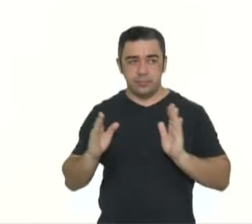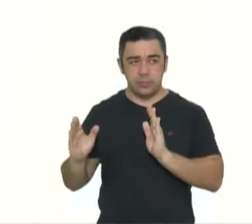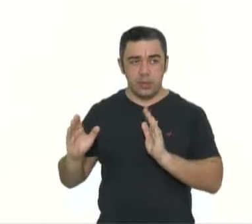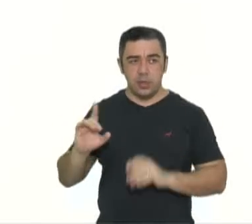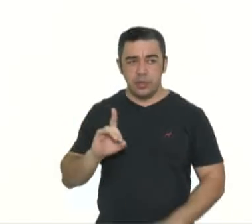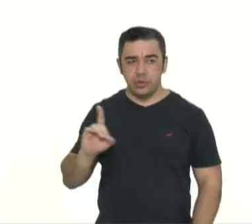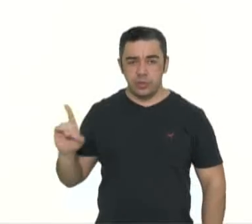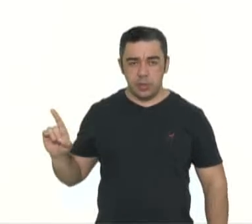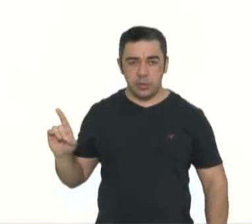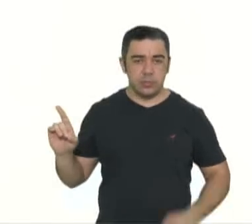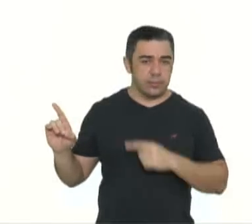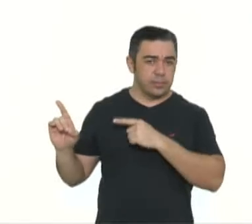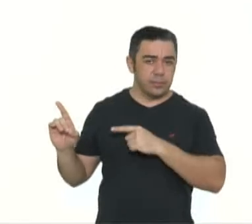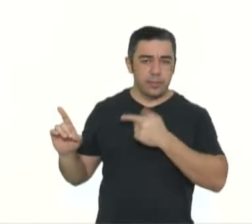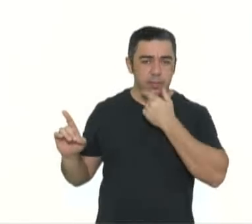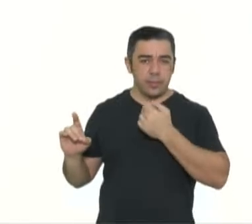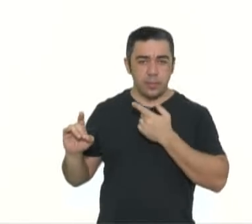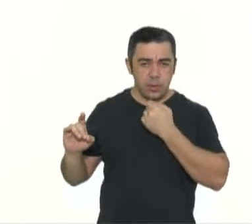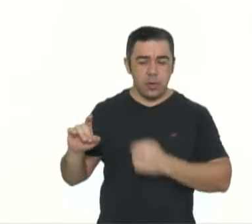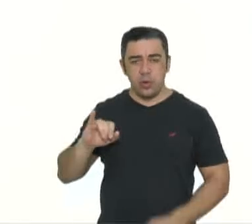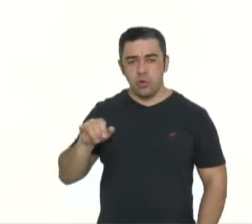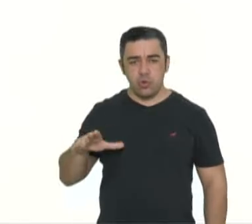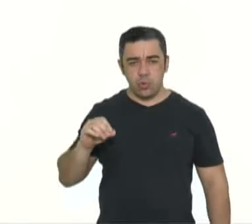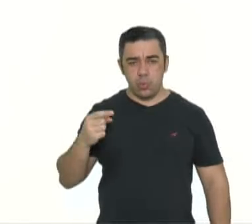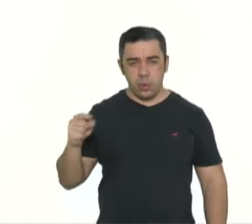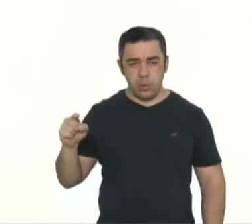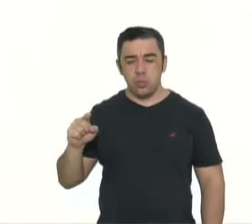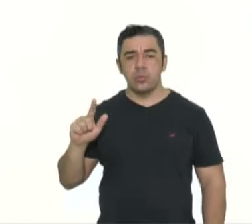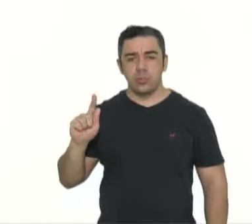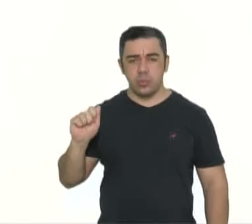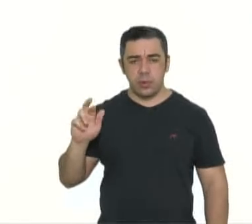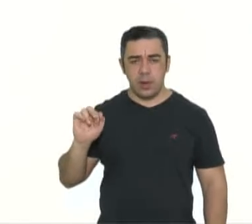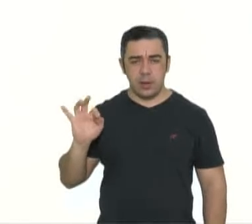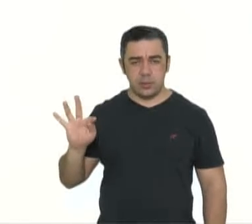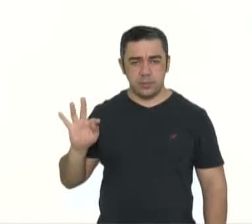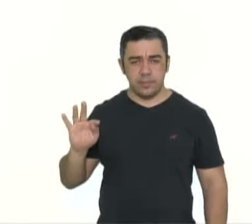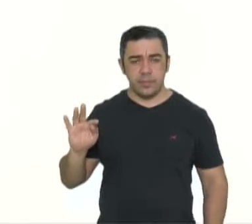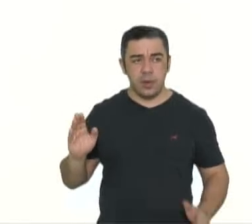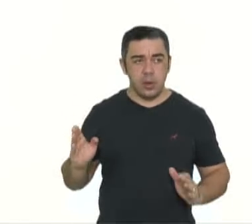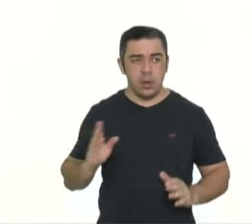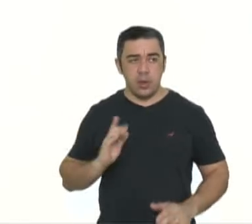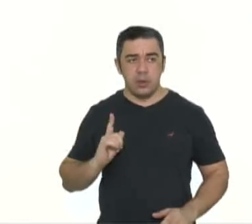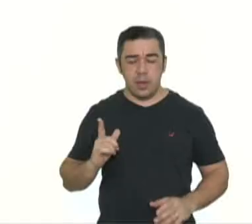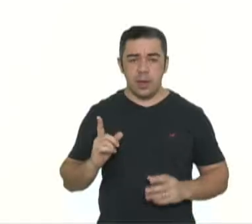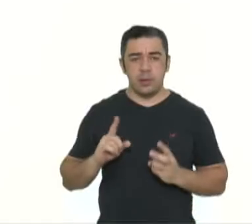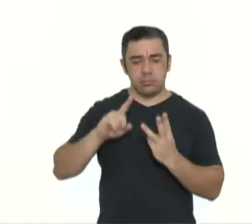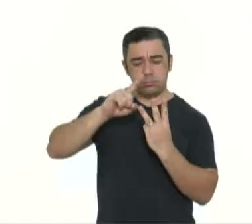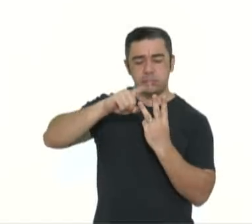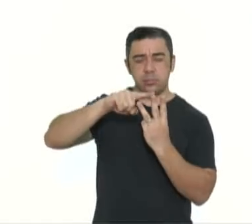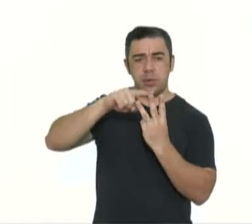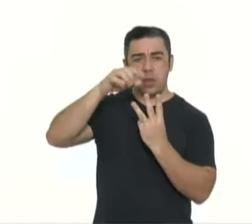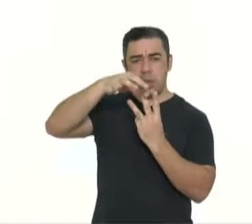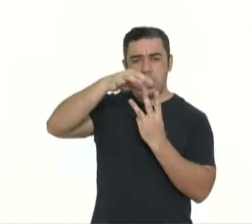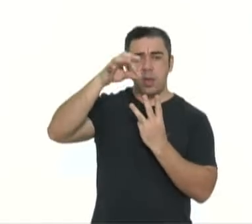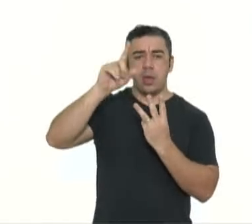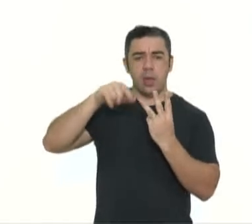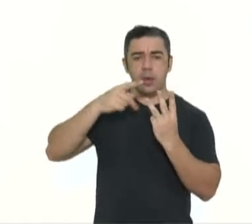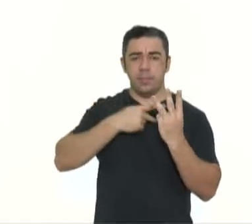da imagem, você tem o João Goulart, o Jango. No meio você tem o presidente do Supremo Tribunal, do Tribunal